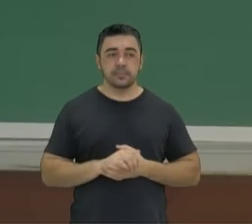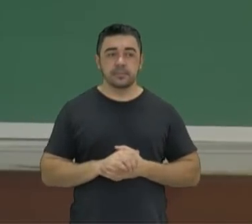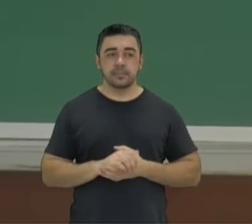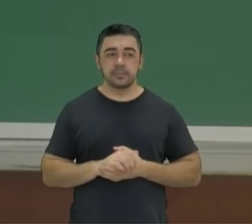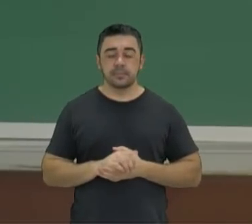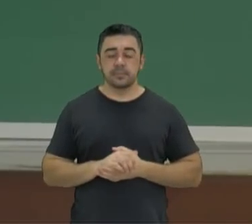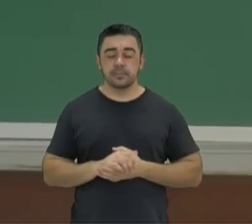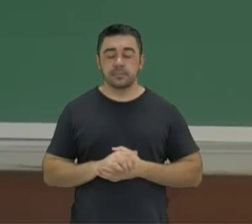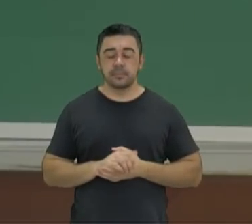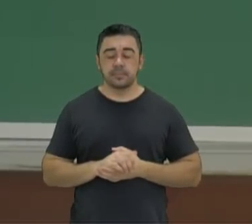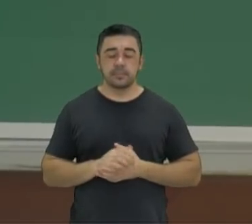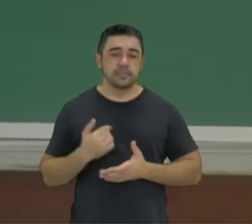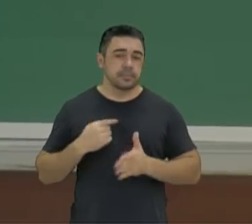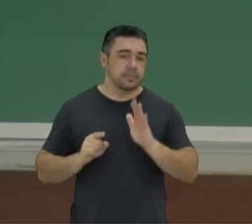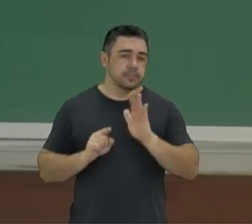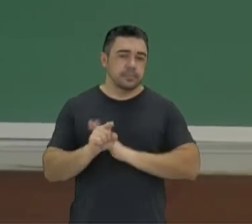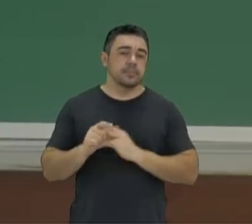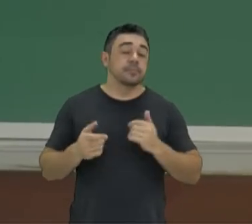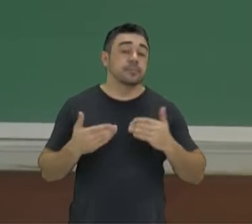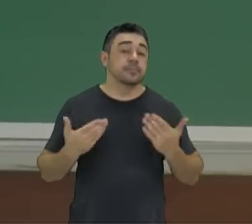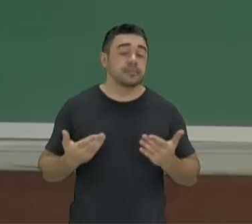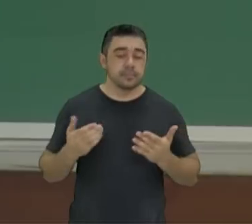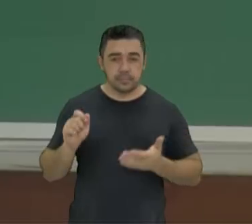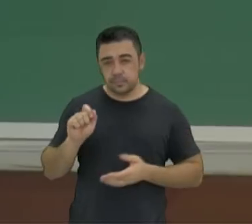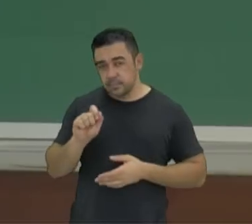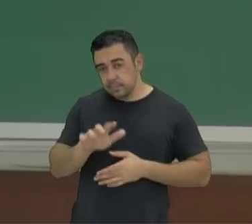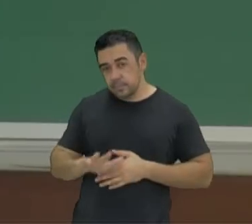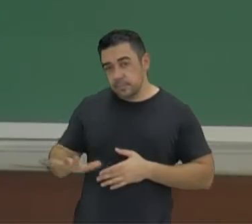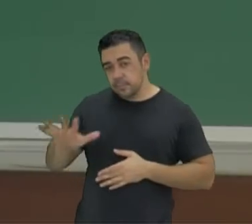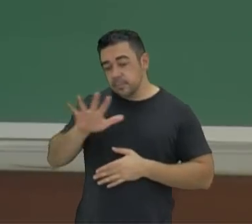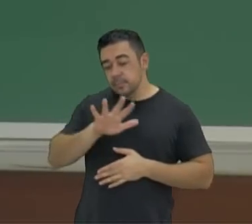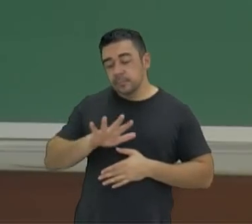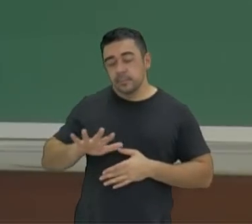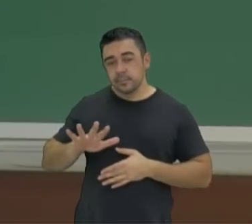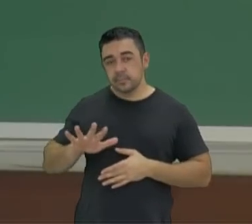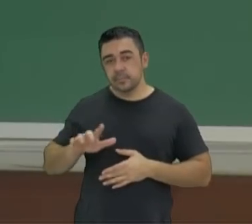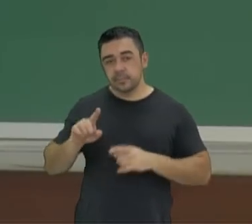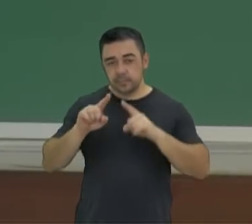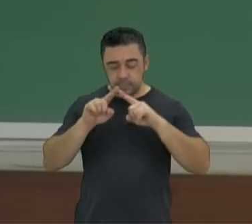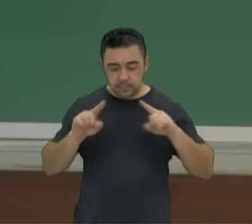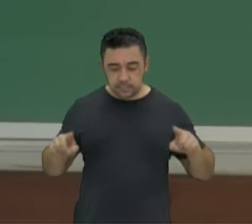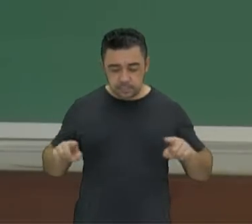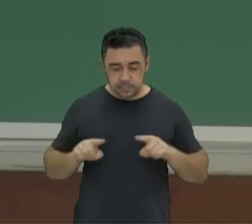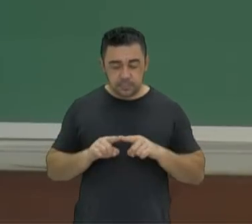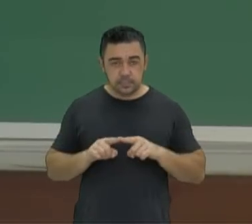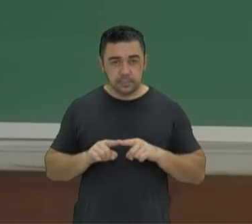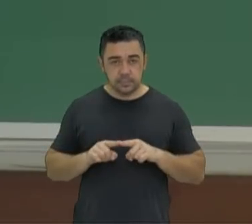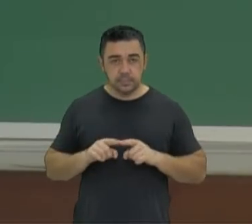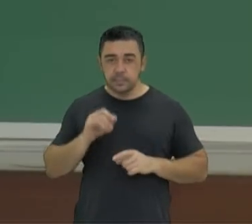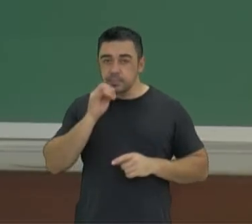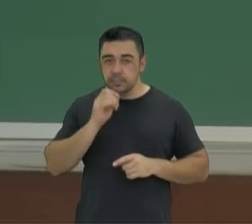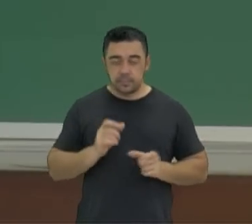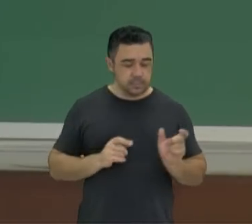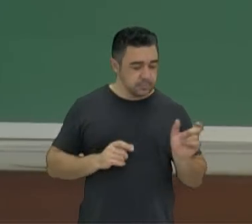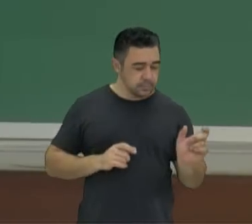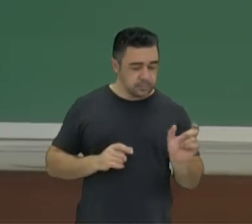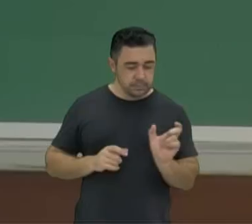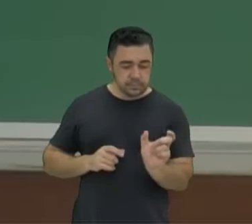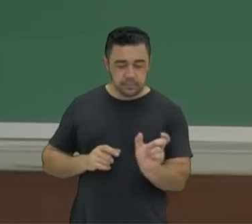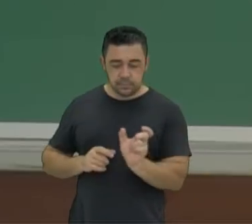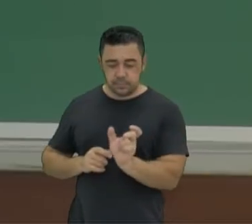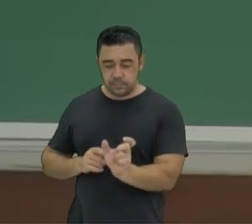falou. Qual é a área desse triângulo, considerando que cada unidade, então aqui